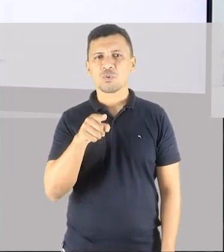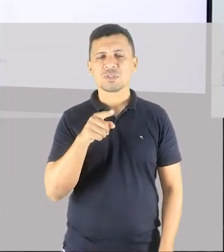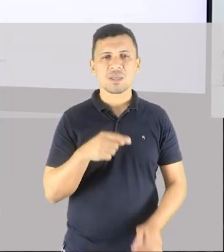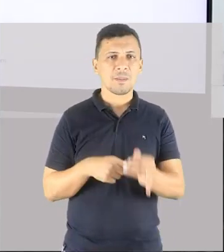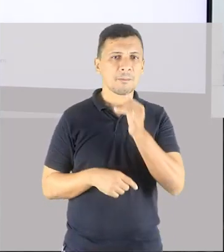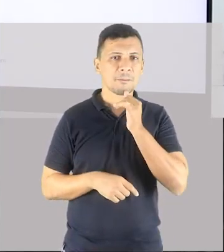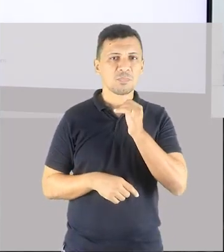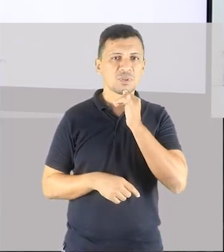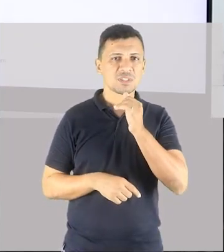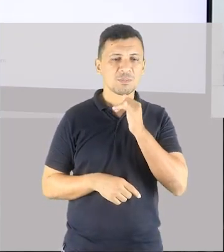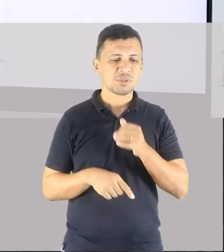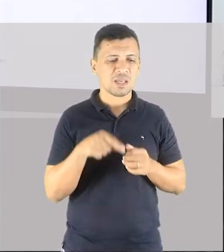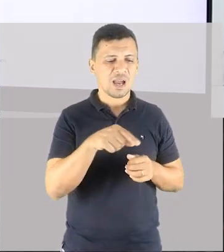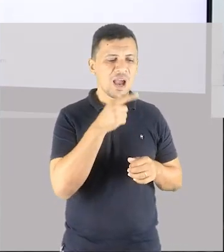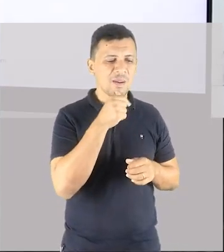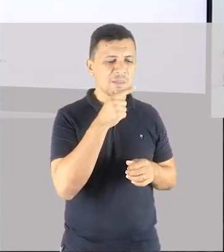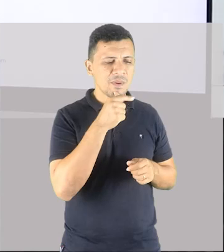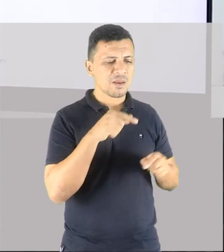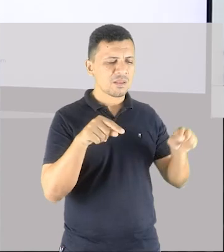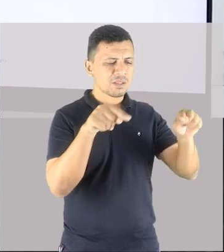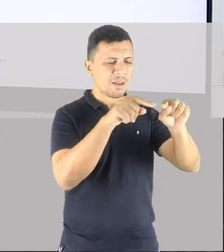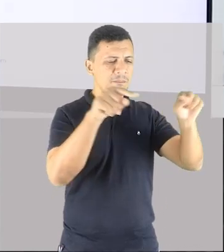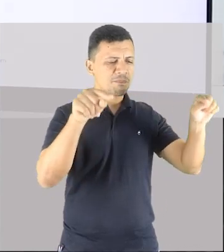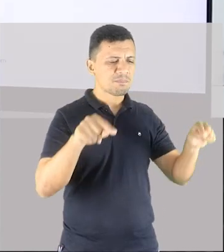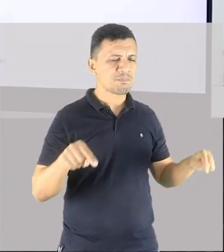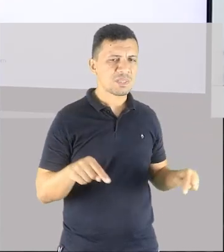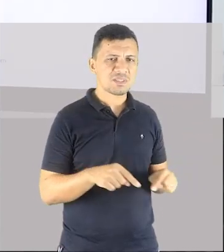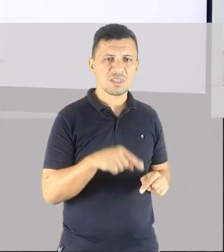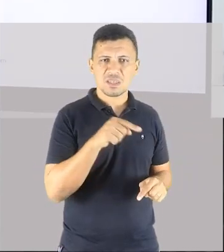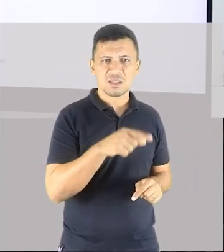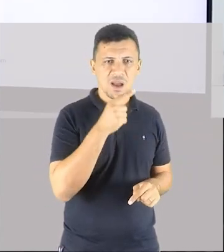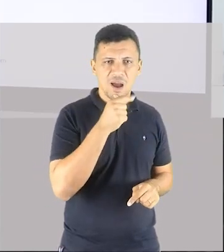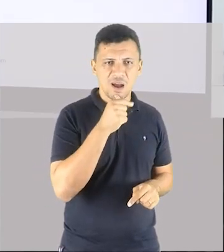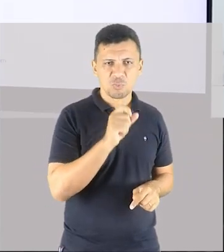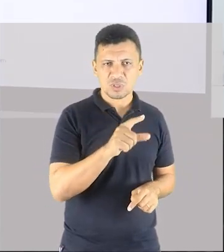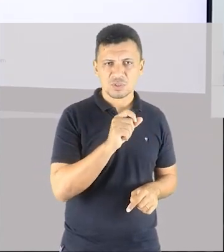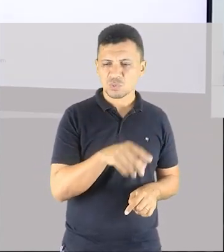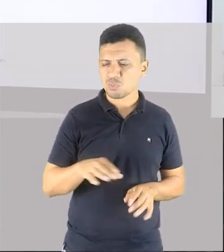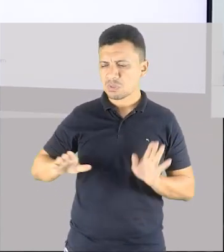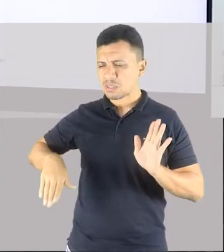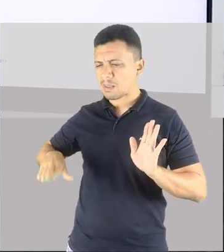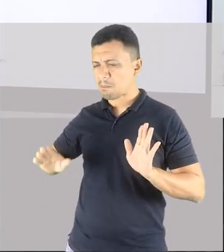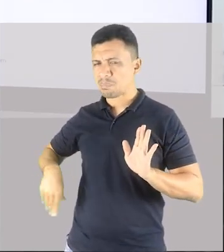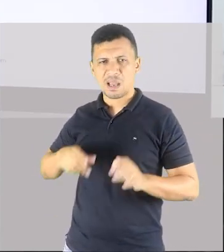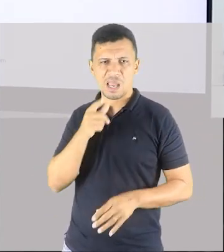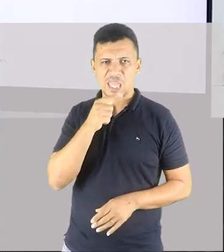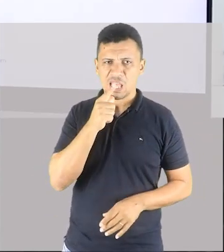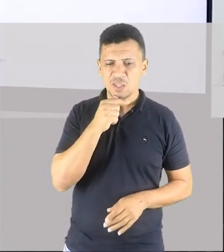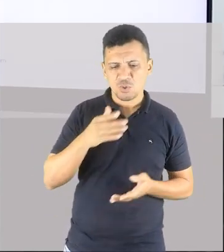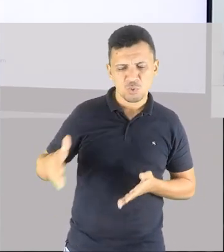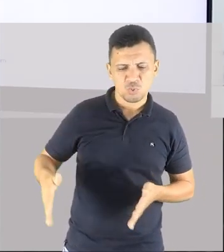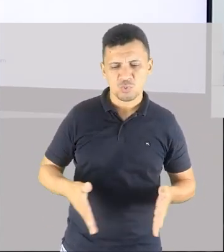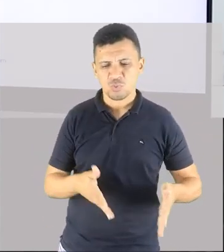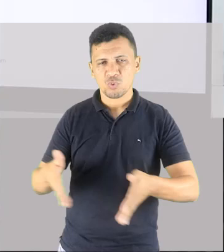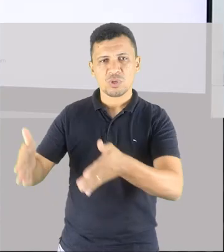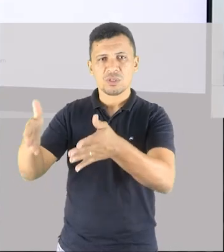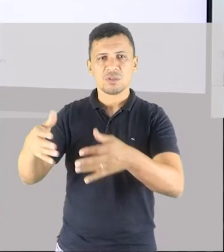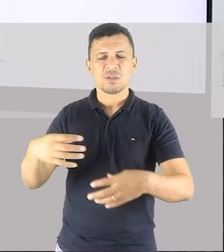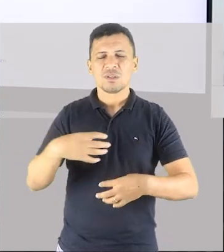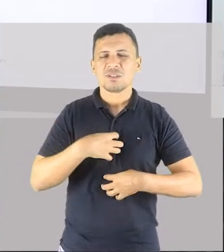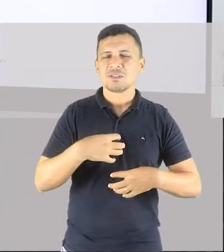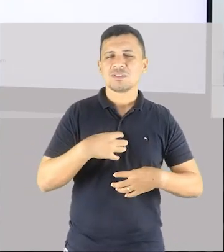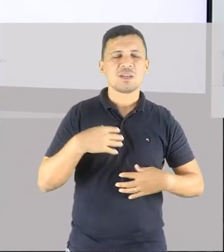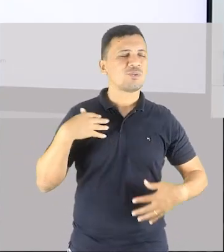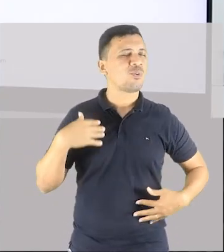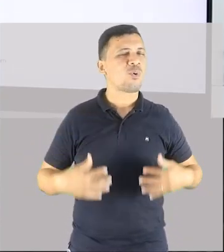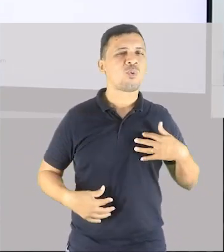está tomando um banho na piscina, quando está tomando um banho na praia, quando está tomando um banho no rio, que você se sente mais leve,